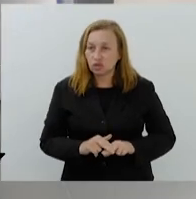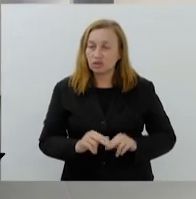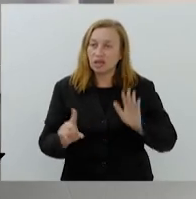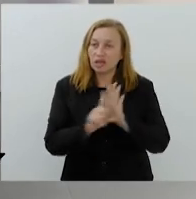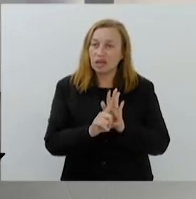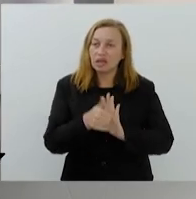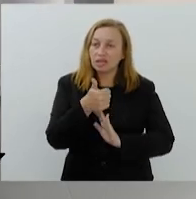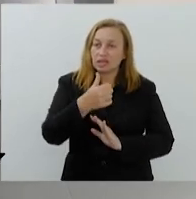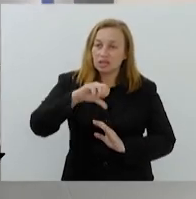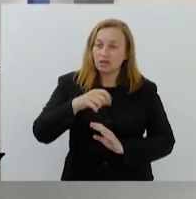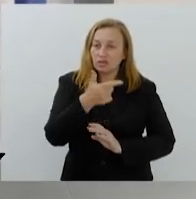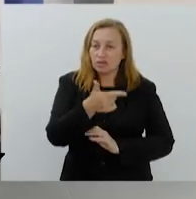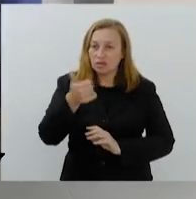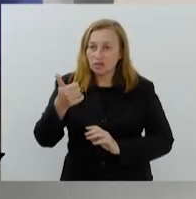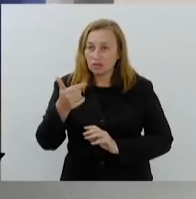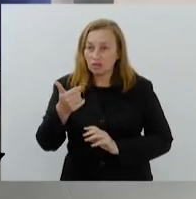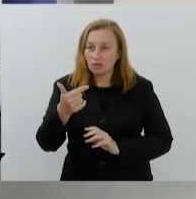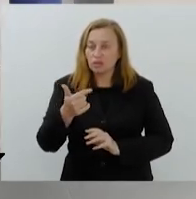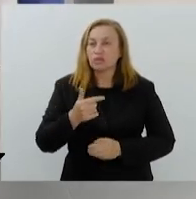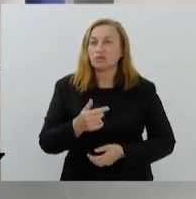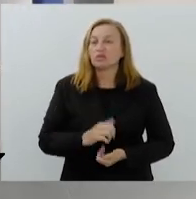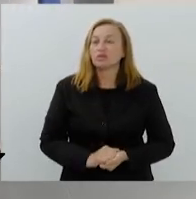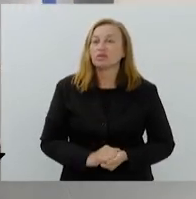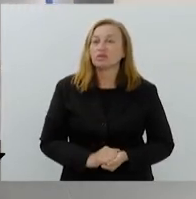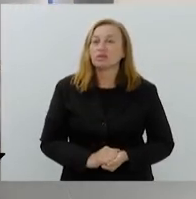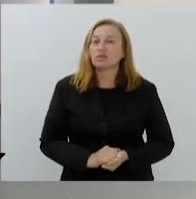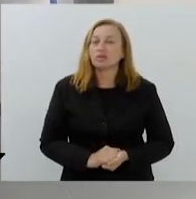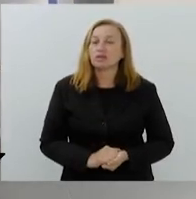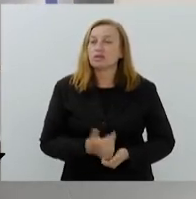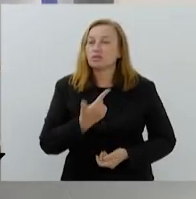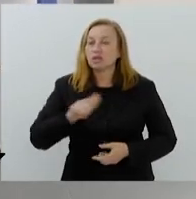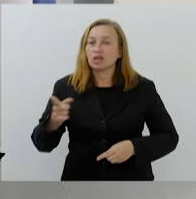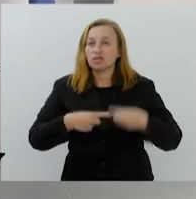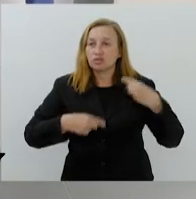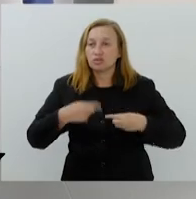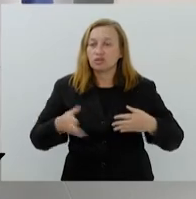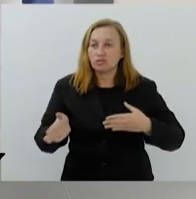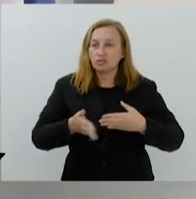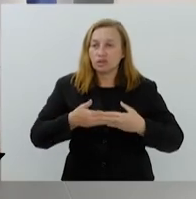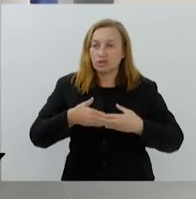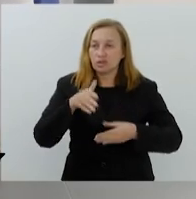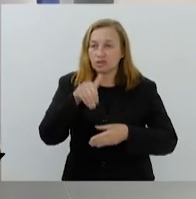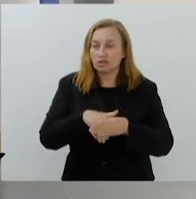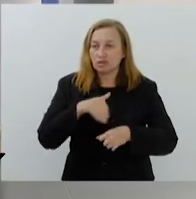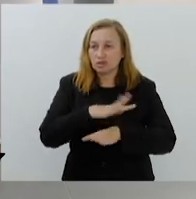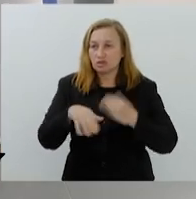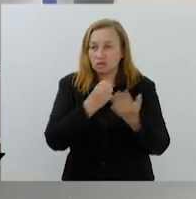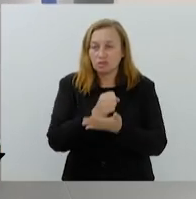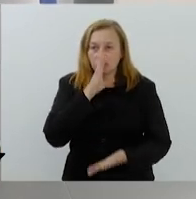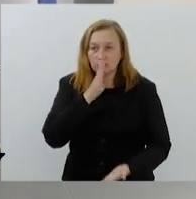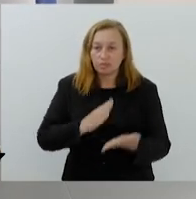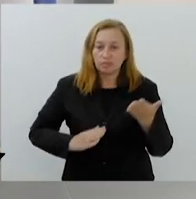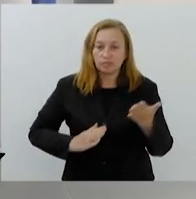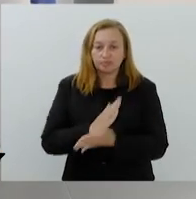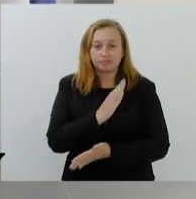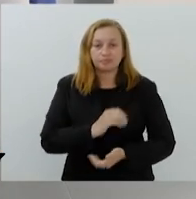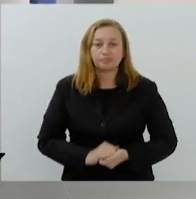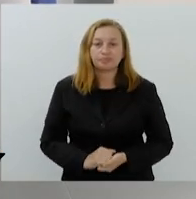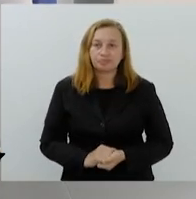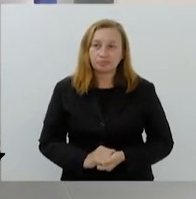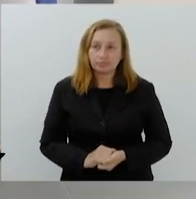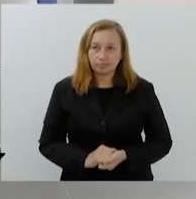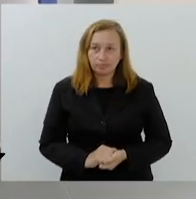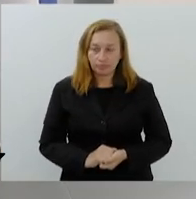lei 1922 de 19 de dezembro de 91. Não havendo quem queira discutir, encerrada a discussão, em votação, os senhores que aprovam permaneçam como estão,